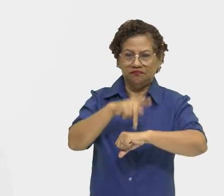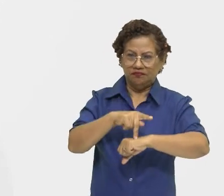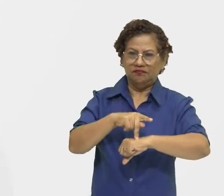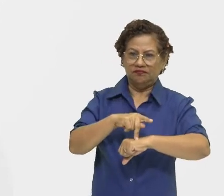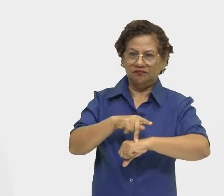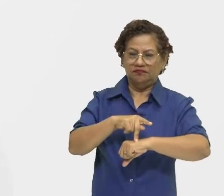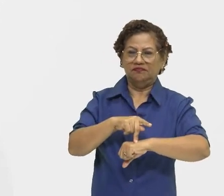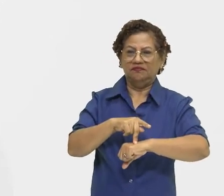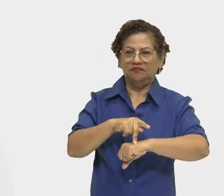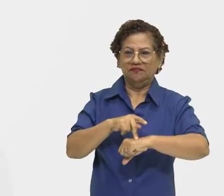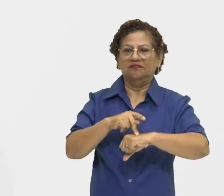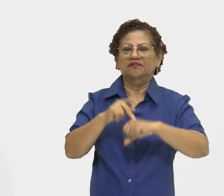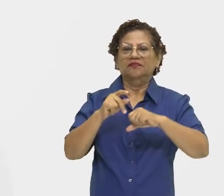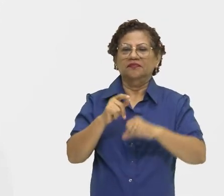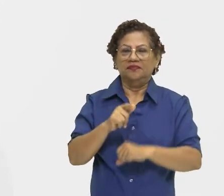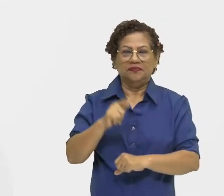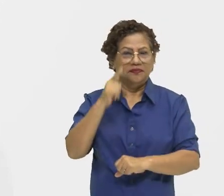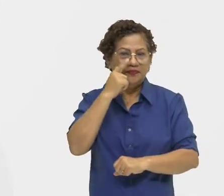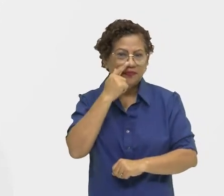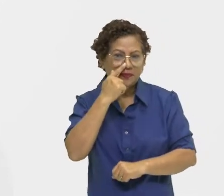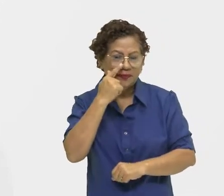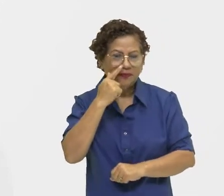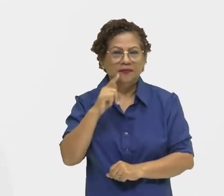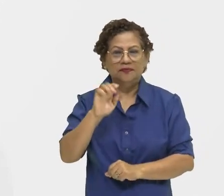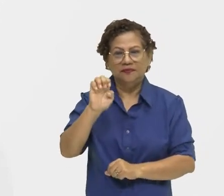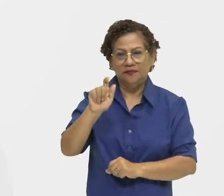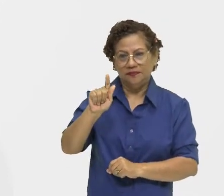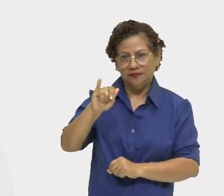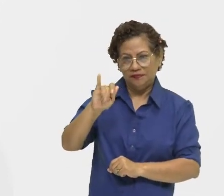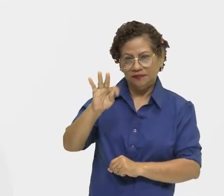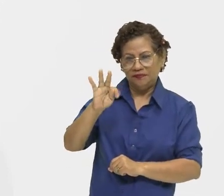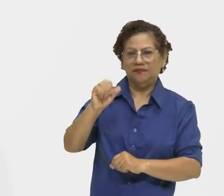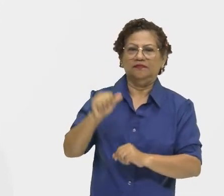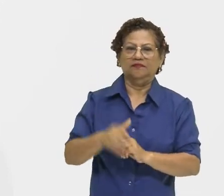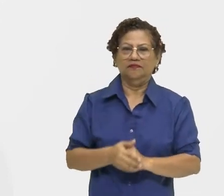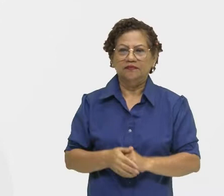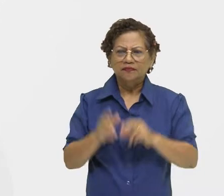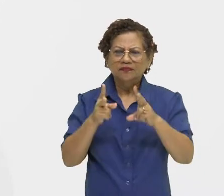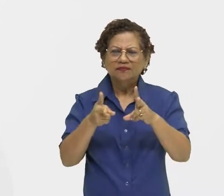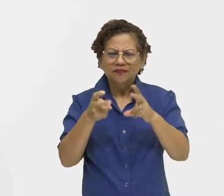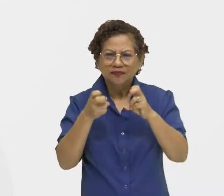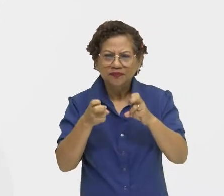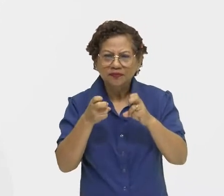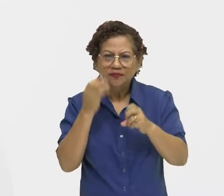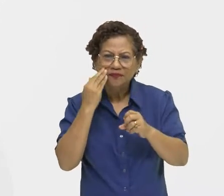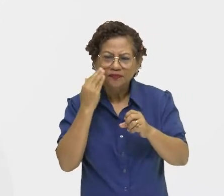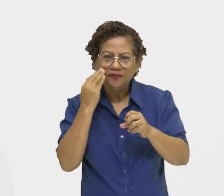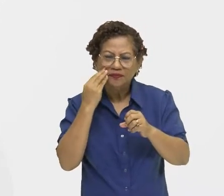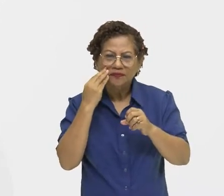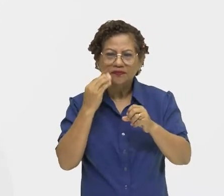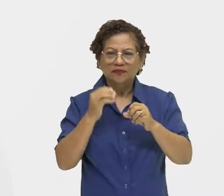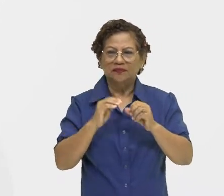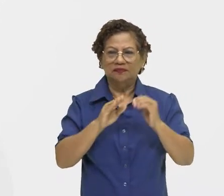que representa o faraó Quéfren. Mas a ação erosiva do vento e das areias do deserto deram-lhe ao longo dos séculos